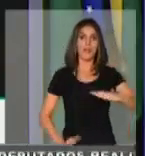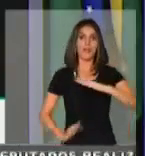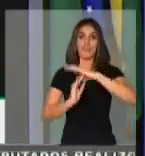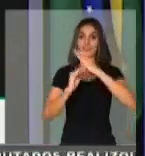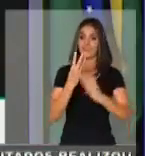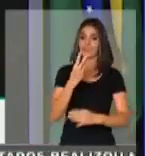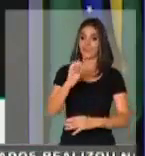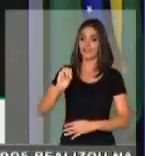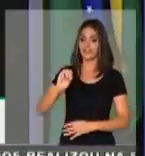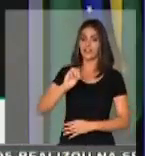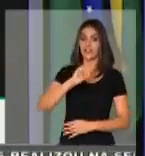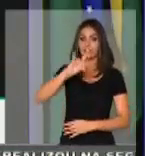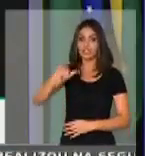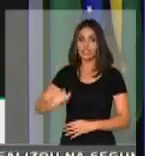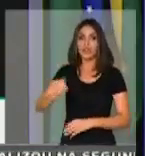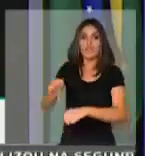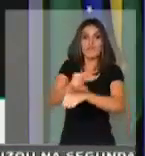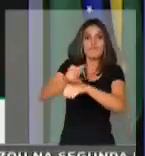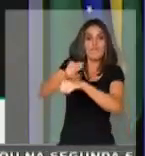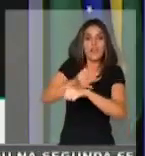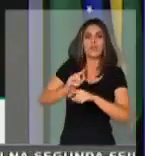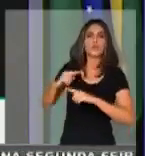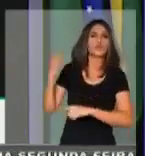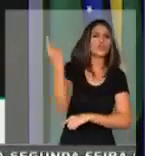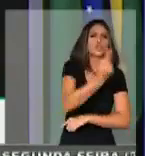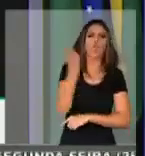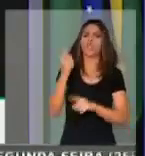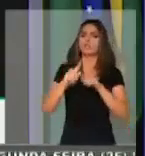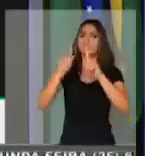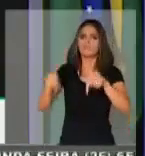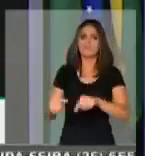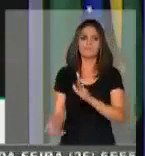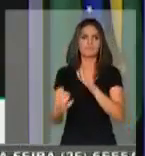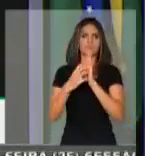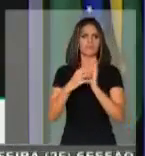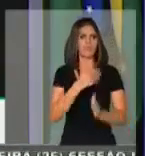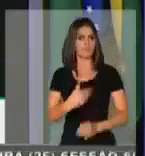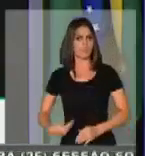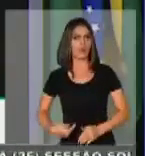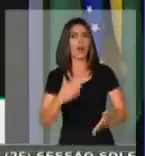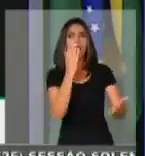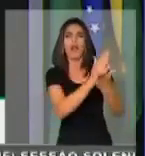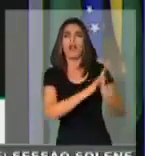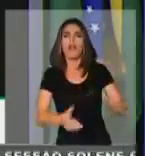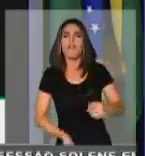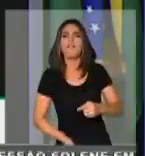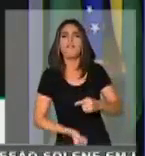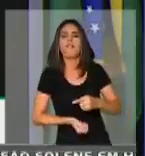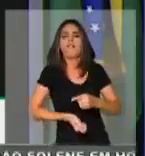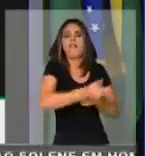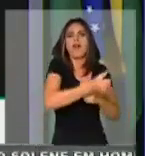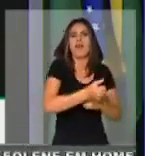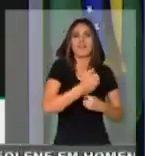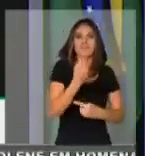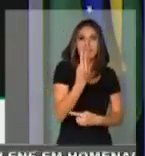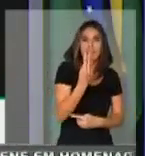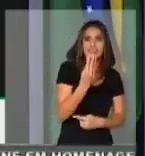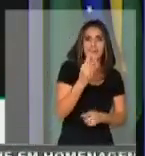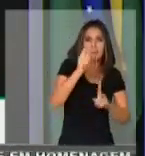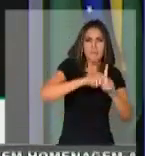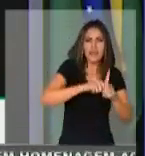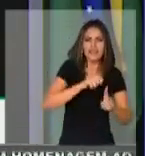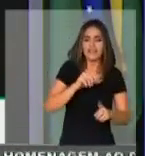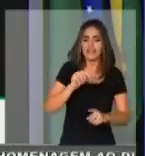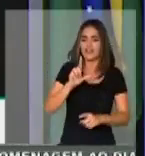30 dias as férias de todos os servidores públicos e acaba de vez com a concessão da licença-prêmio em todos